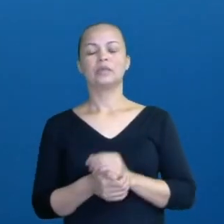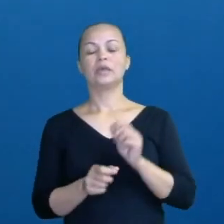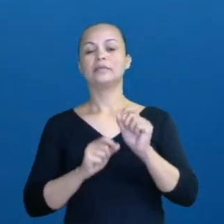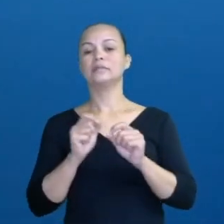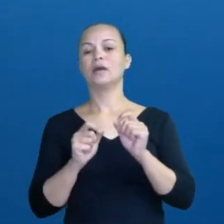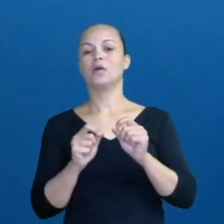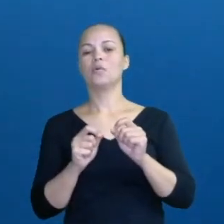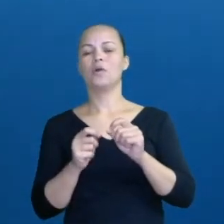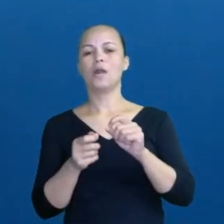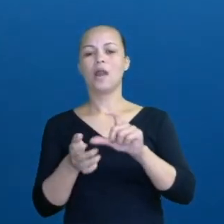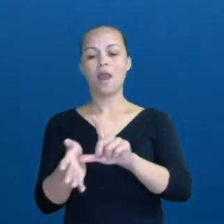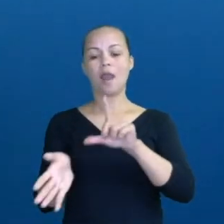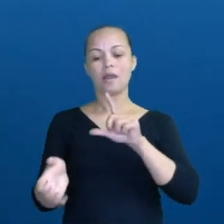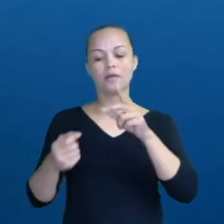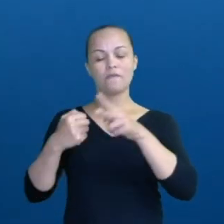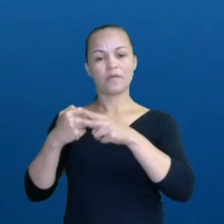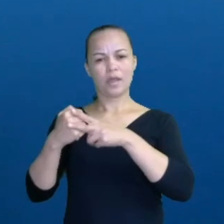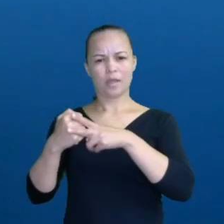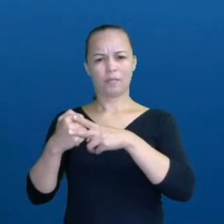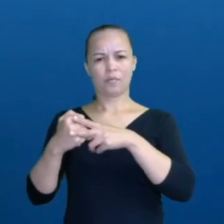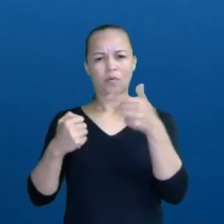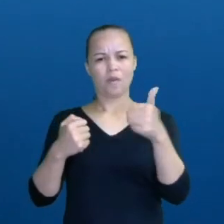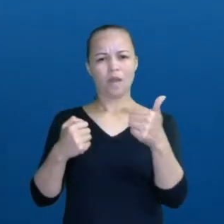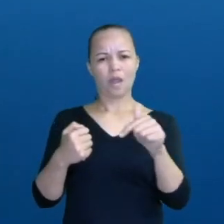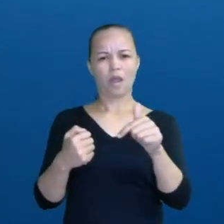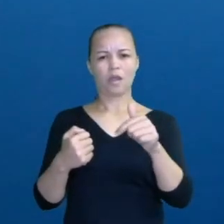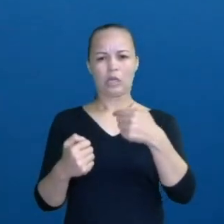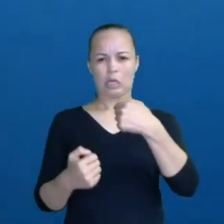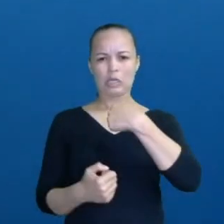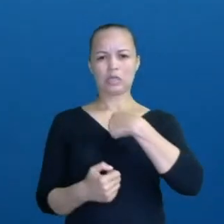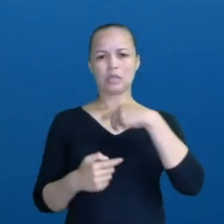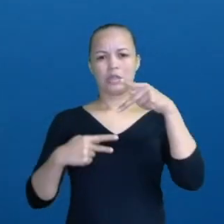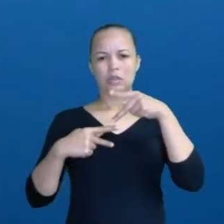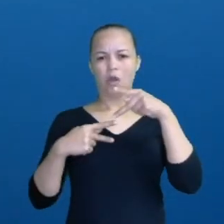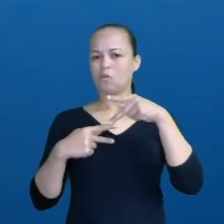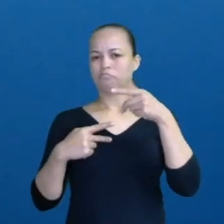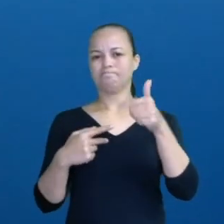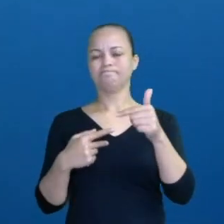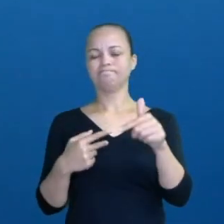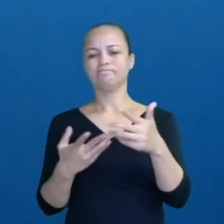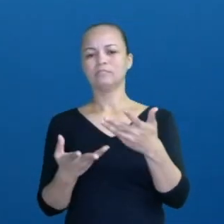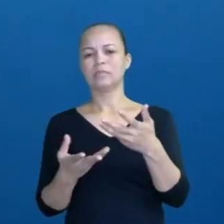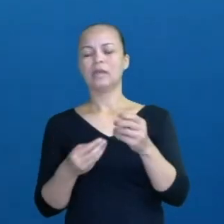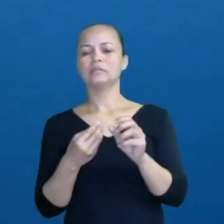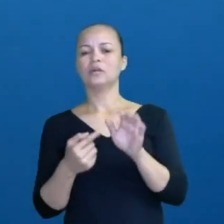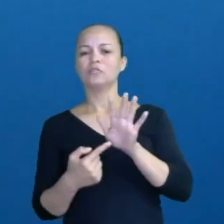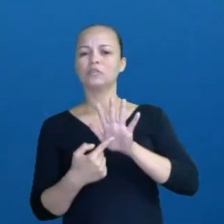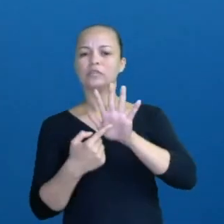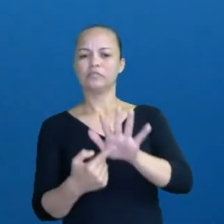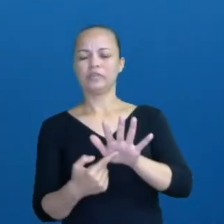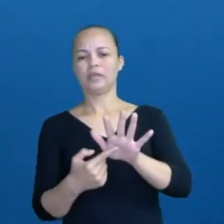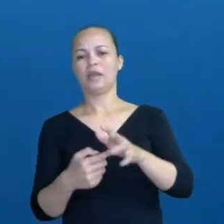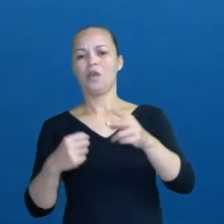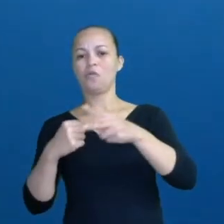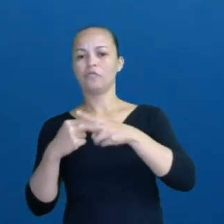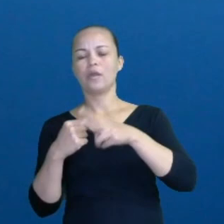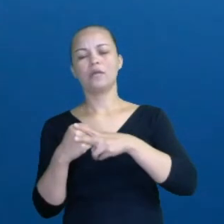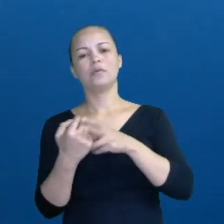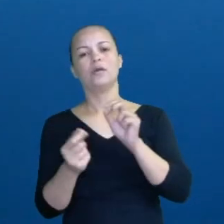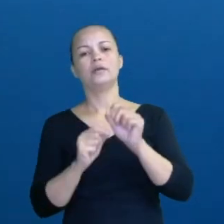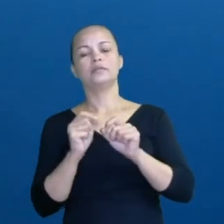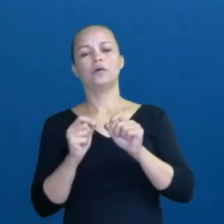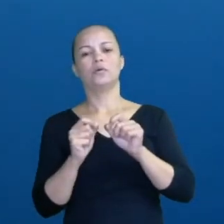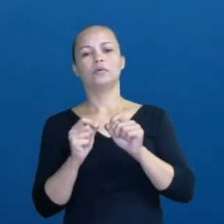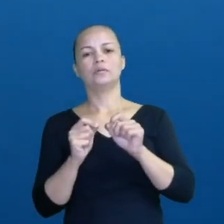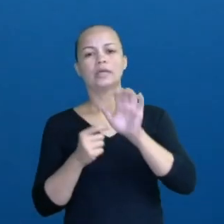não aparece o pronome nós. E eu só vou conseguir identificar através de quê? Através da terminação do verbo. Então,